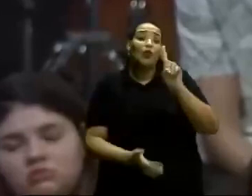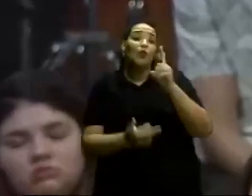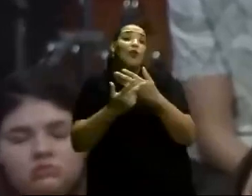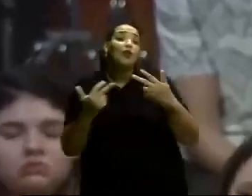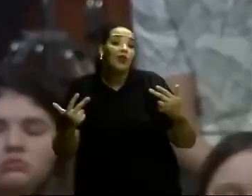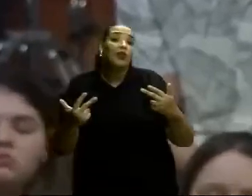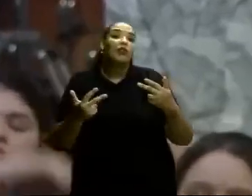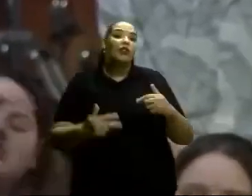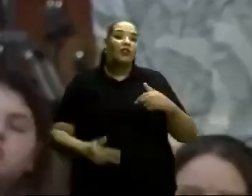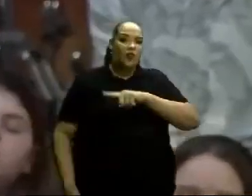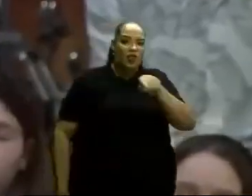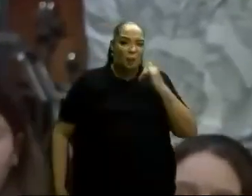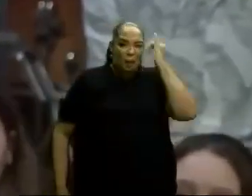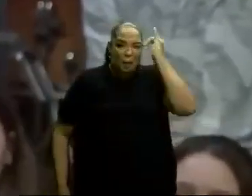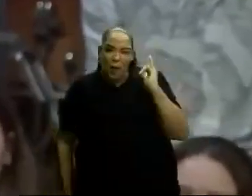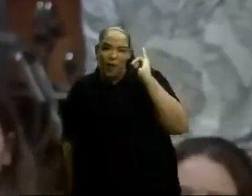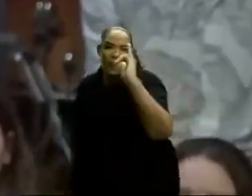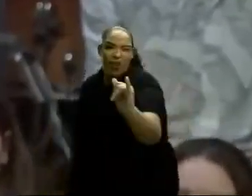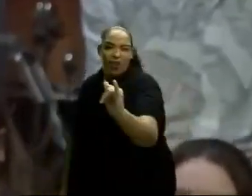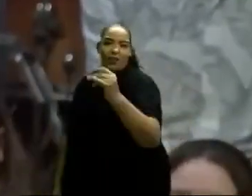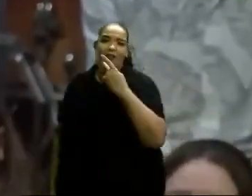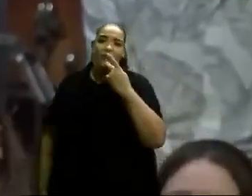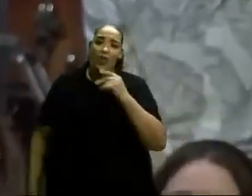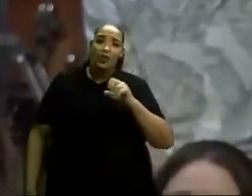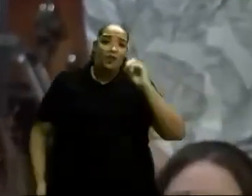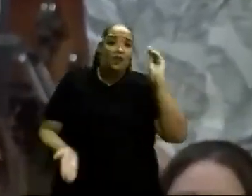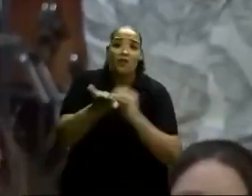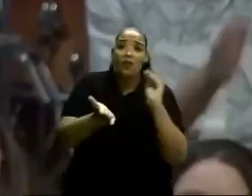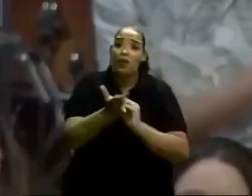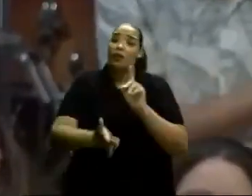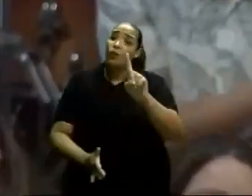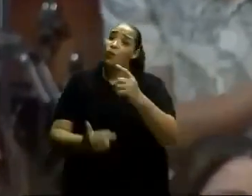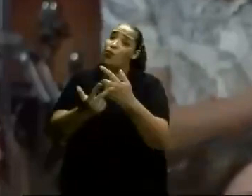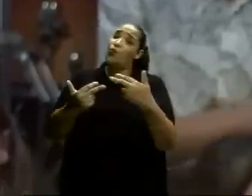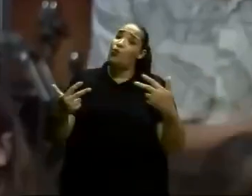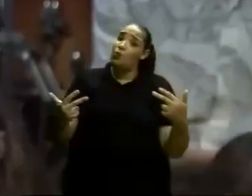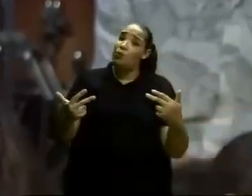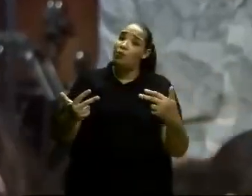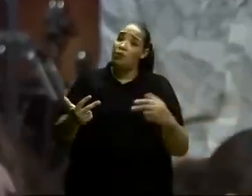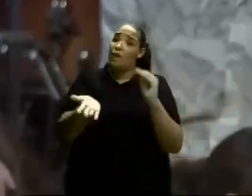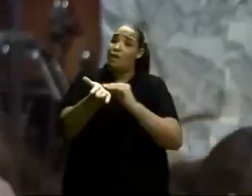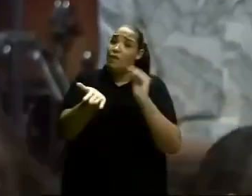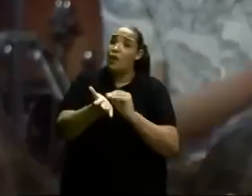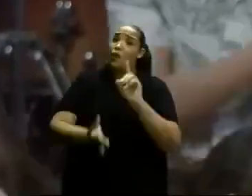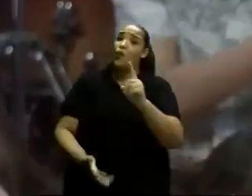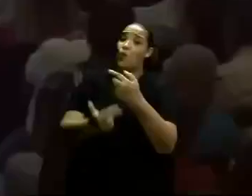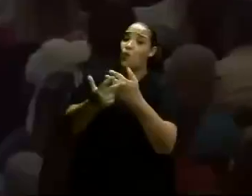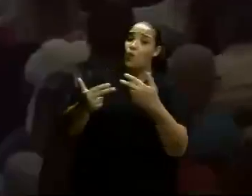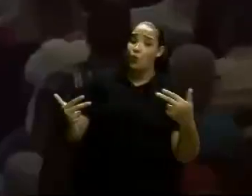Seja profeta na vida de alguém aí agora e diga: só falta uma coisa. Diga, só falta uma